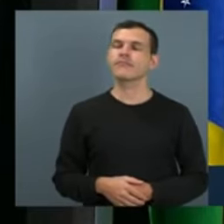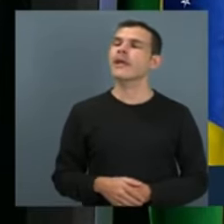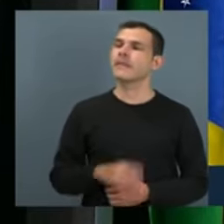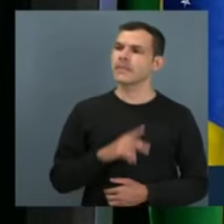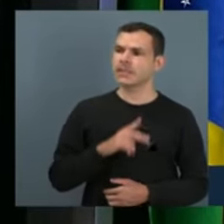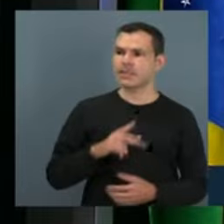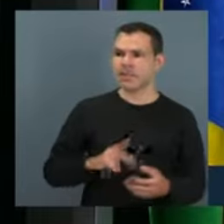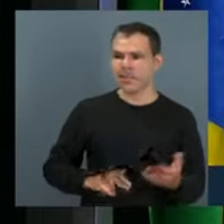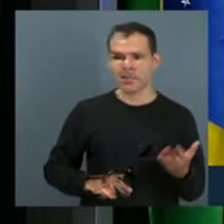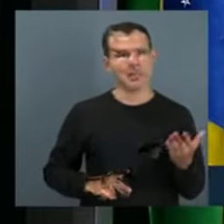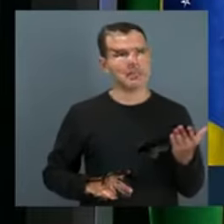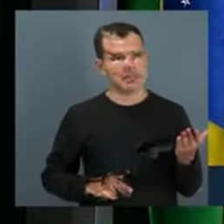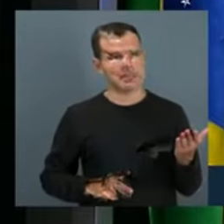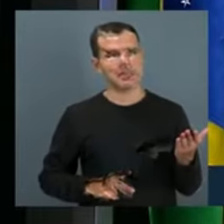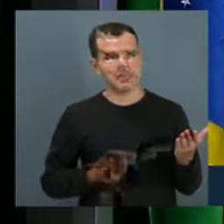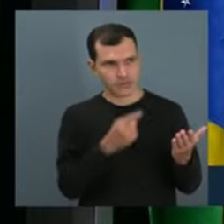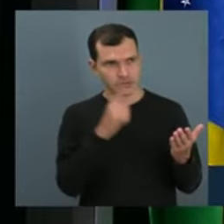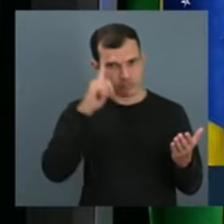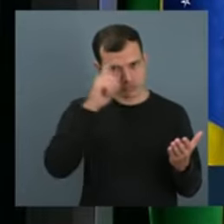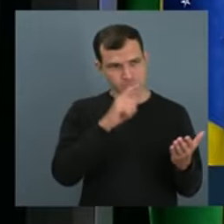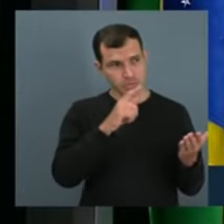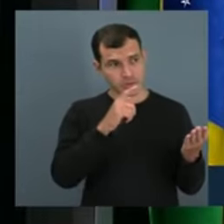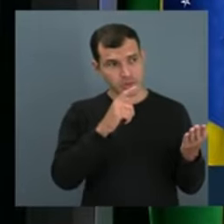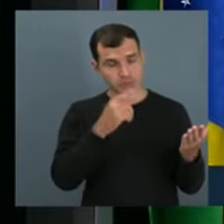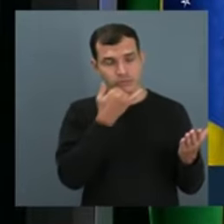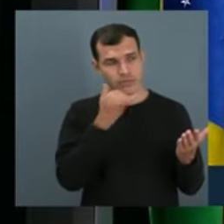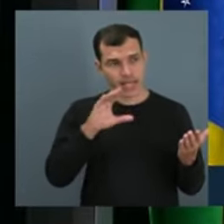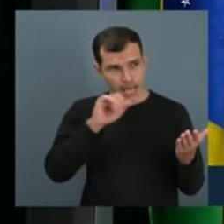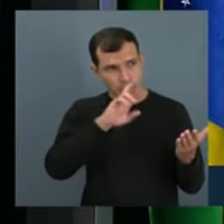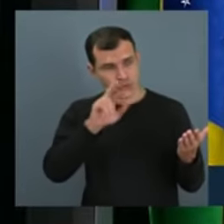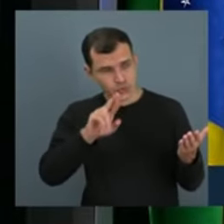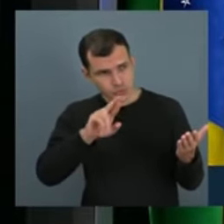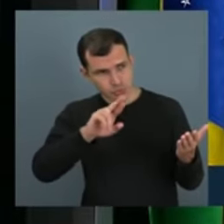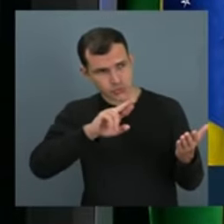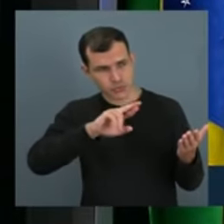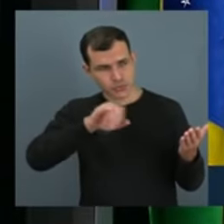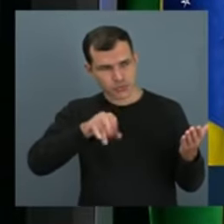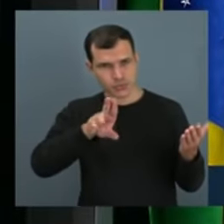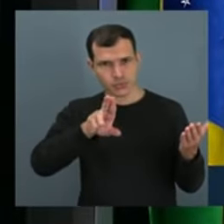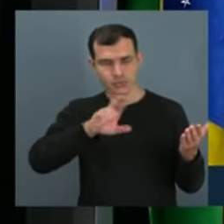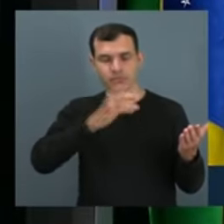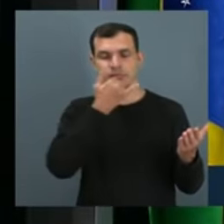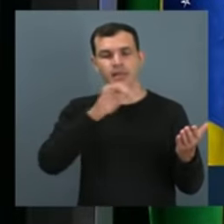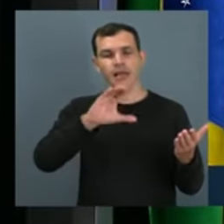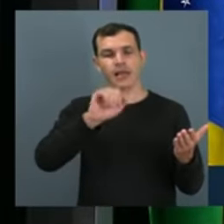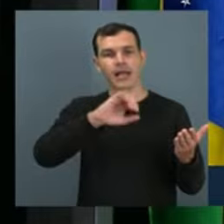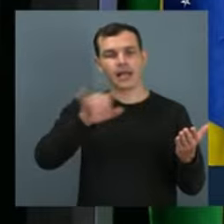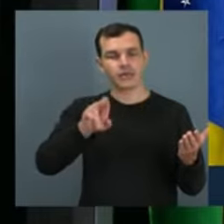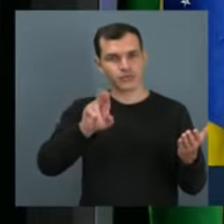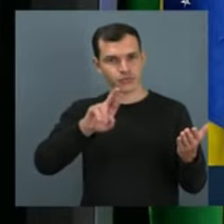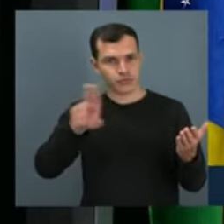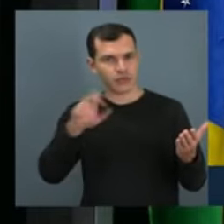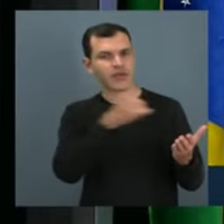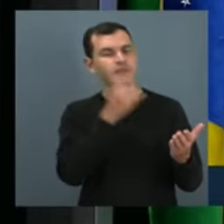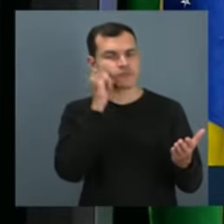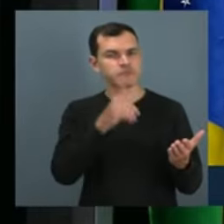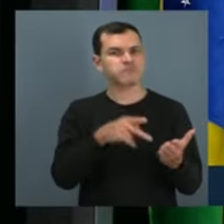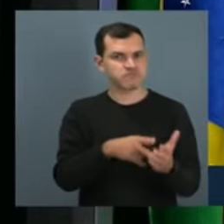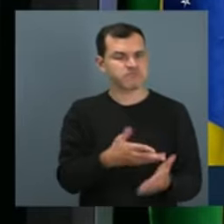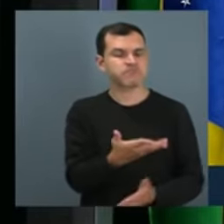aqui, tudo. Só tem uma reparação. O senhor não ficou sozinho. Nós estamos ao seu lado até